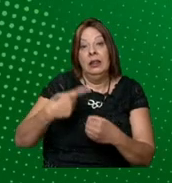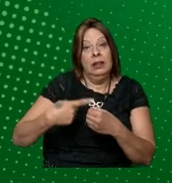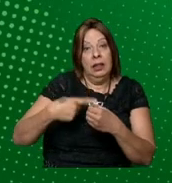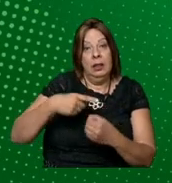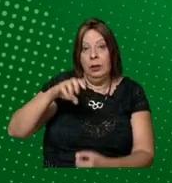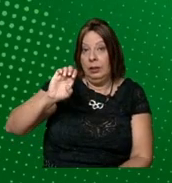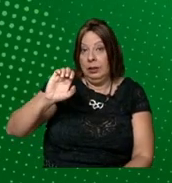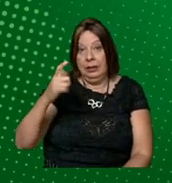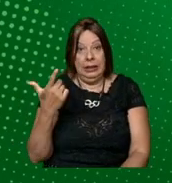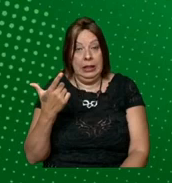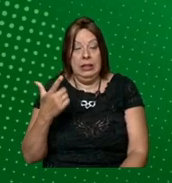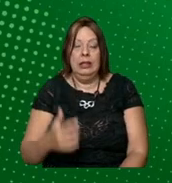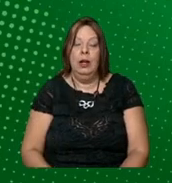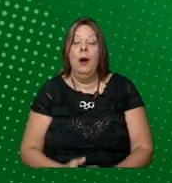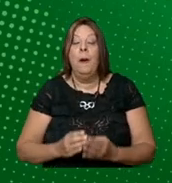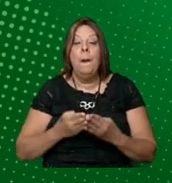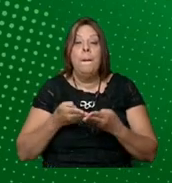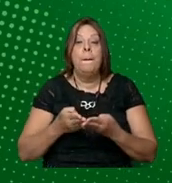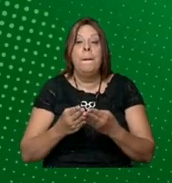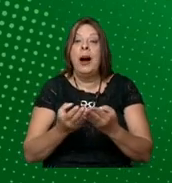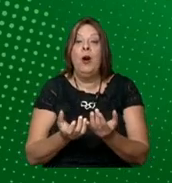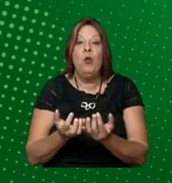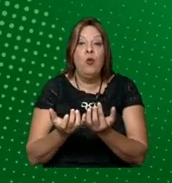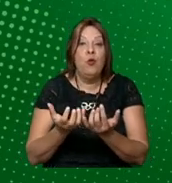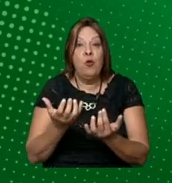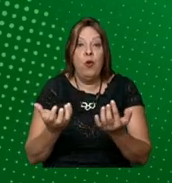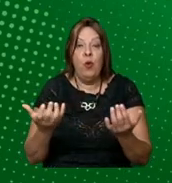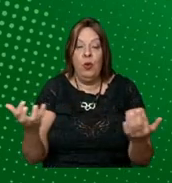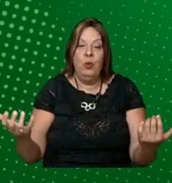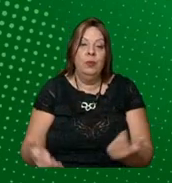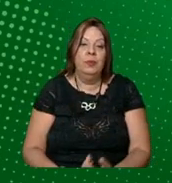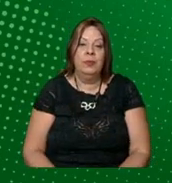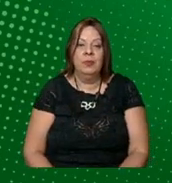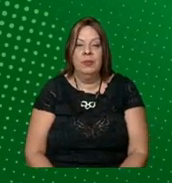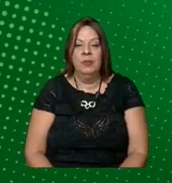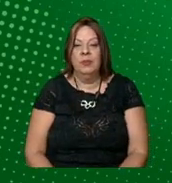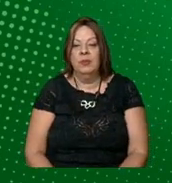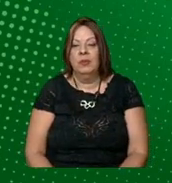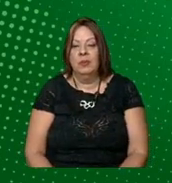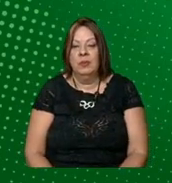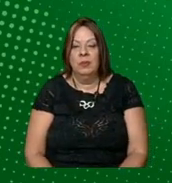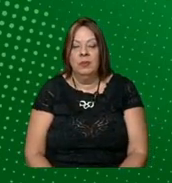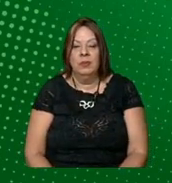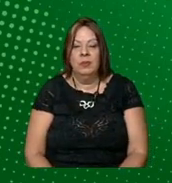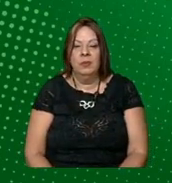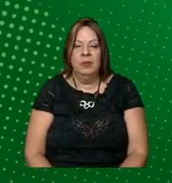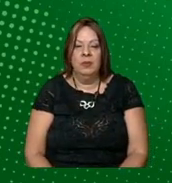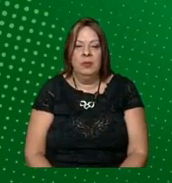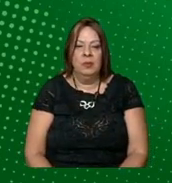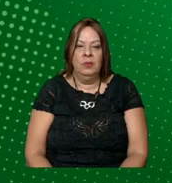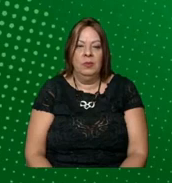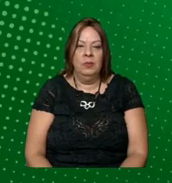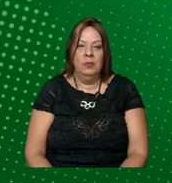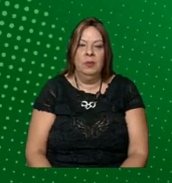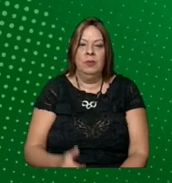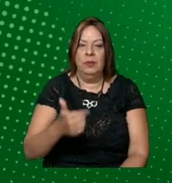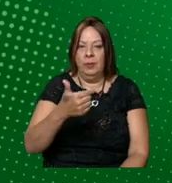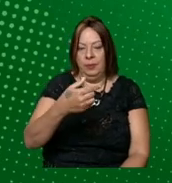Fogo. Estância. Garantiu na Le Sophie. Levou R$500, Andréa, parabéns!